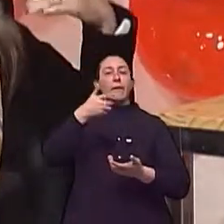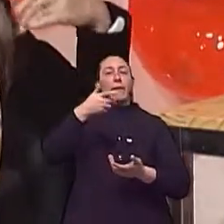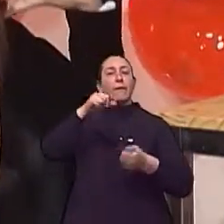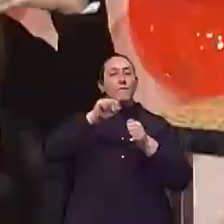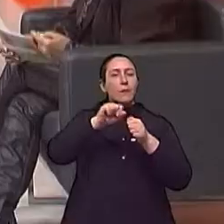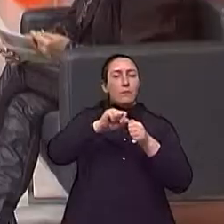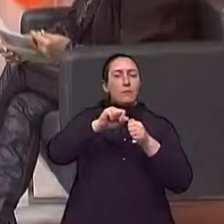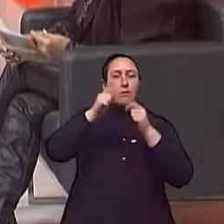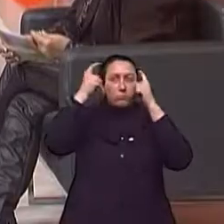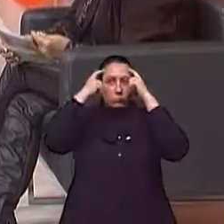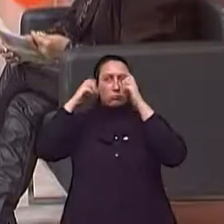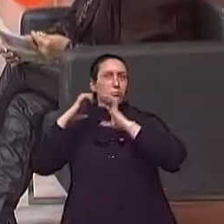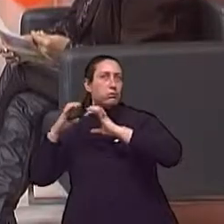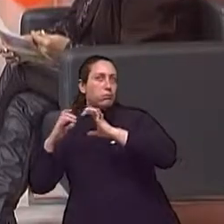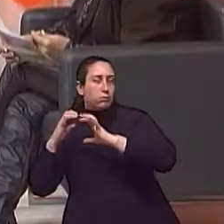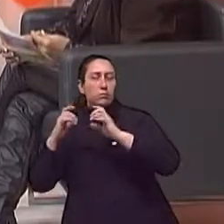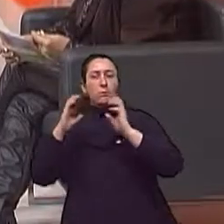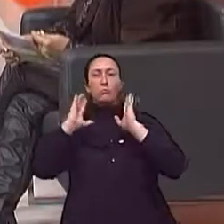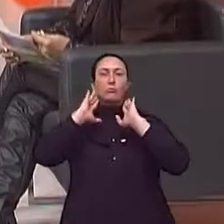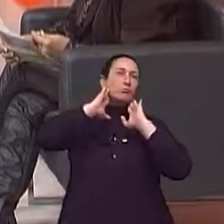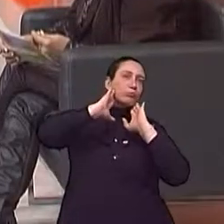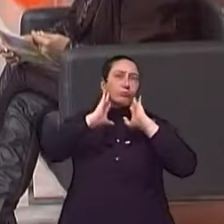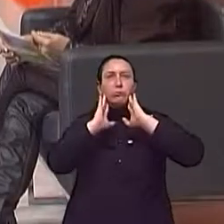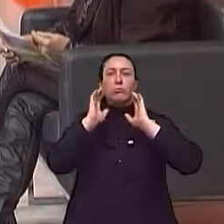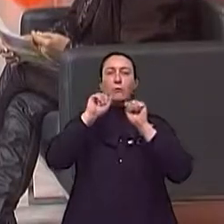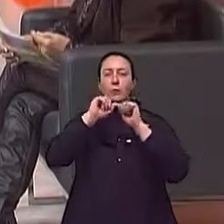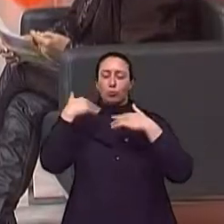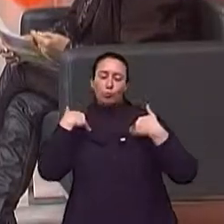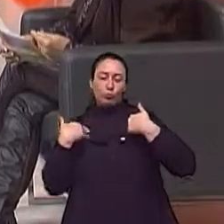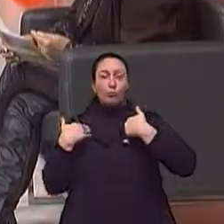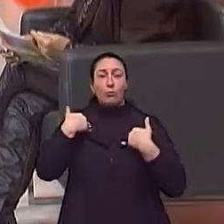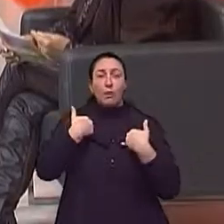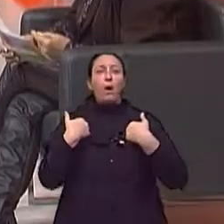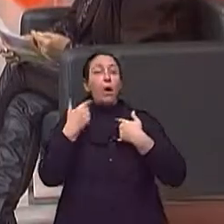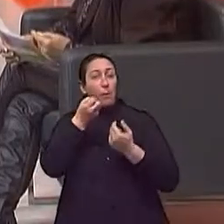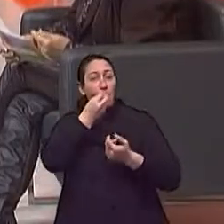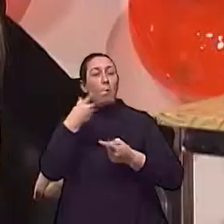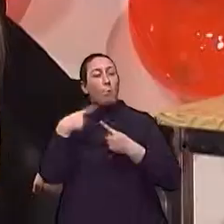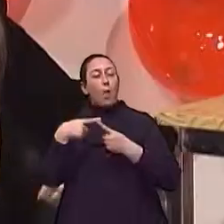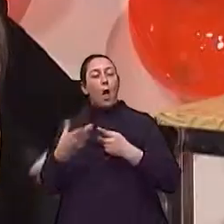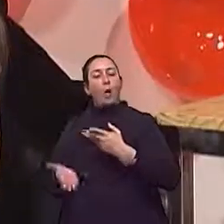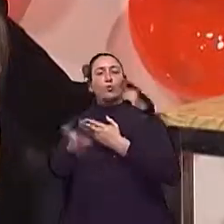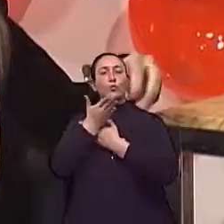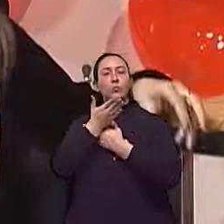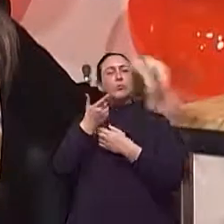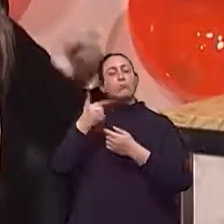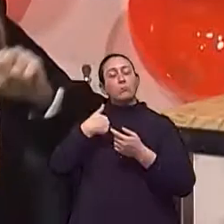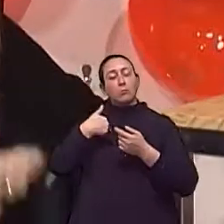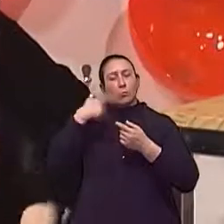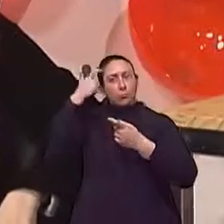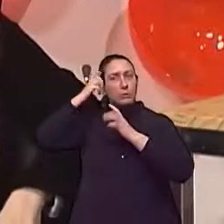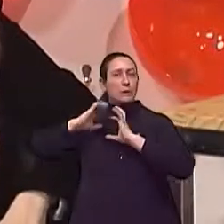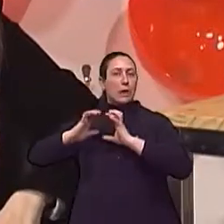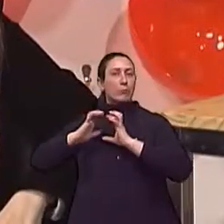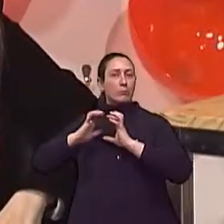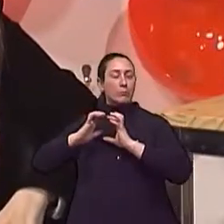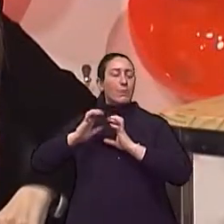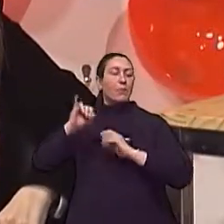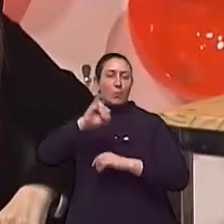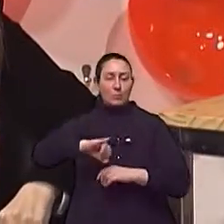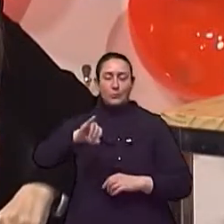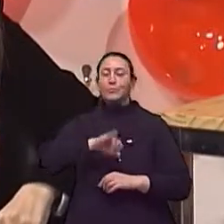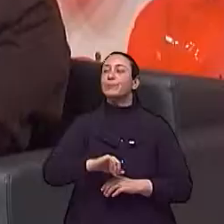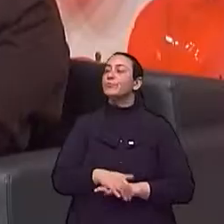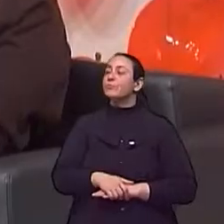exercitar o cérebro via estimulação cognitiva por internet por interação social por enfim e também por atividade física